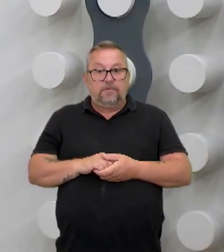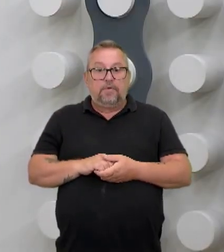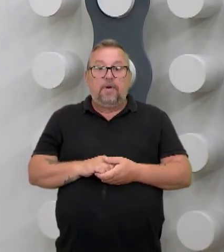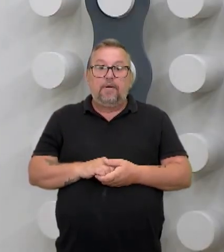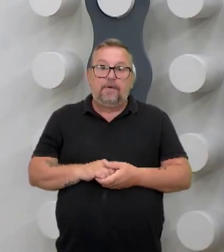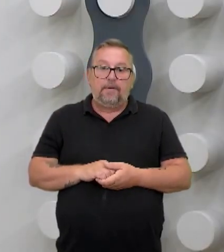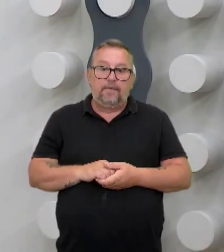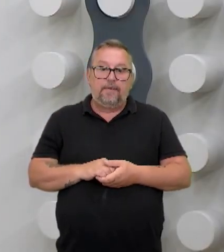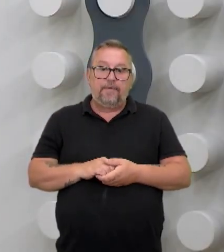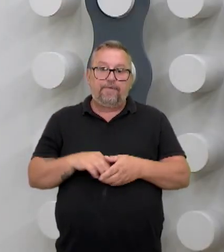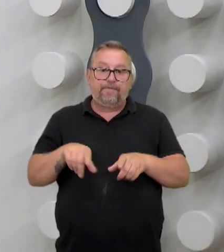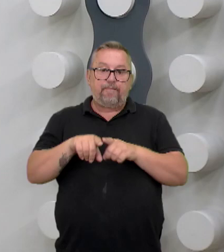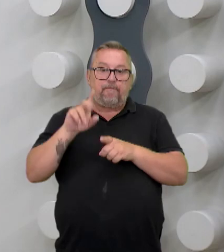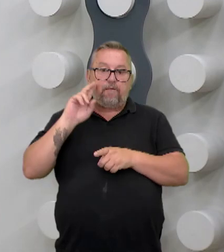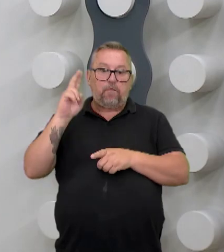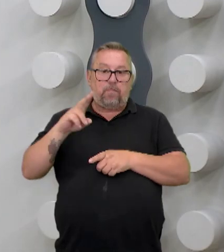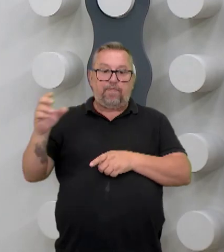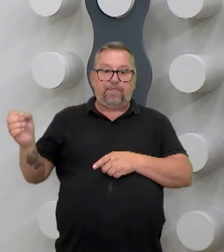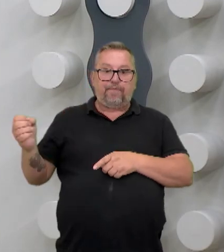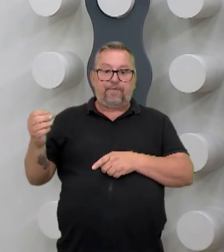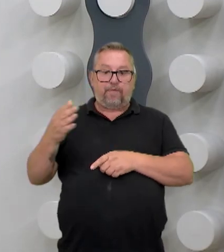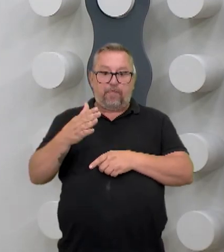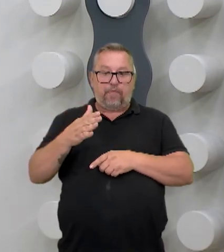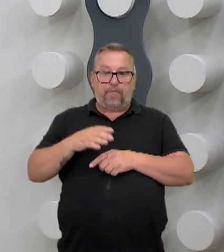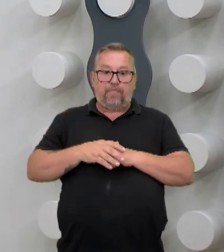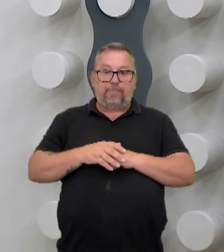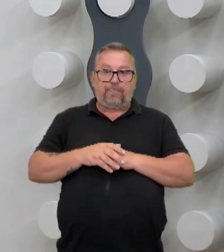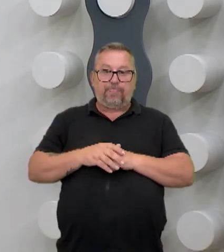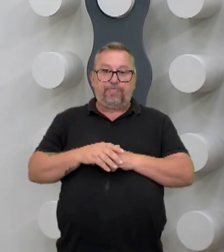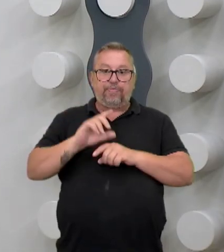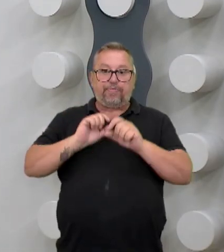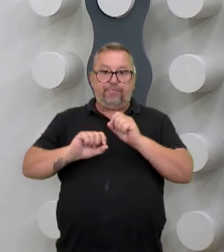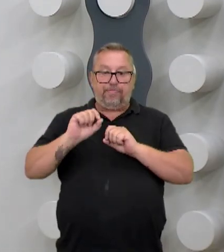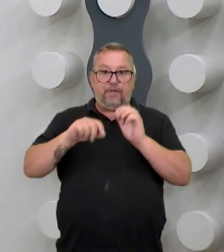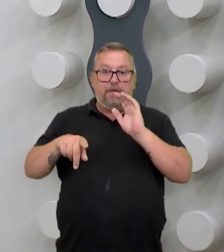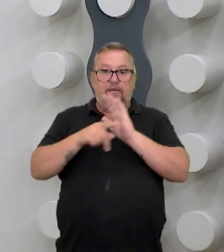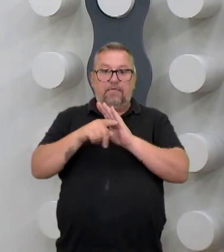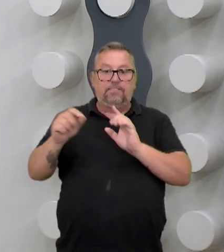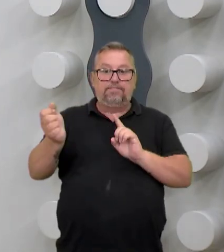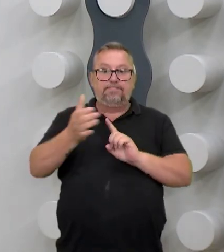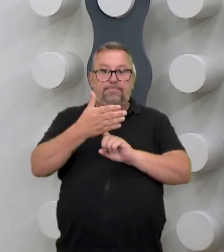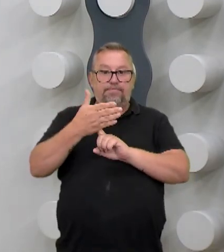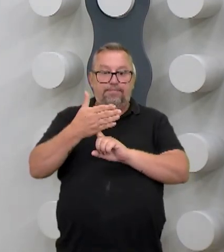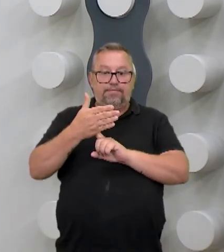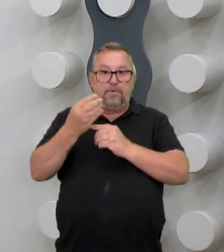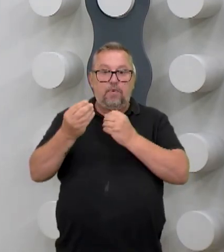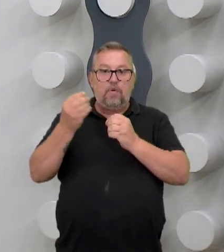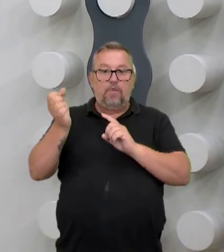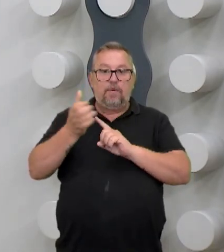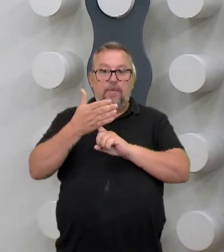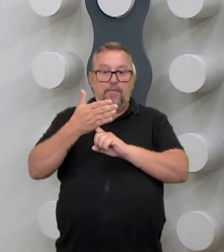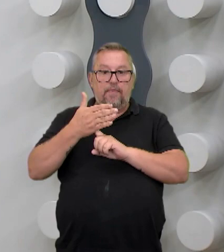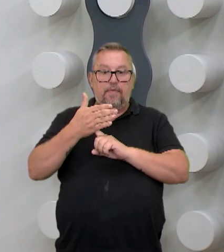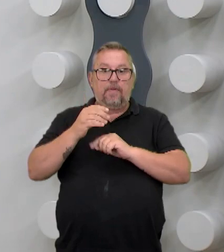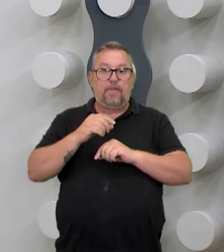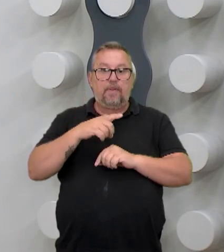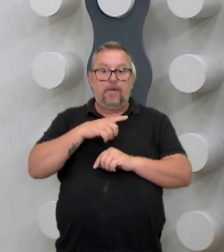gente introduziu aí nessa novidade de se falar de jornalismo foi a questão da tecnologia. Então, como que as tecnologias elas